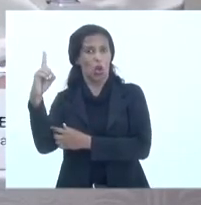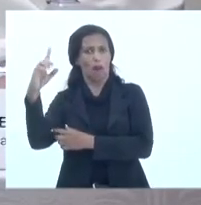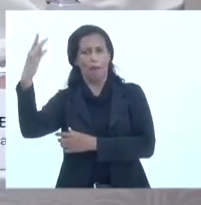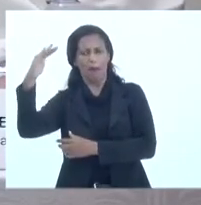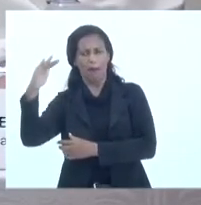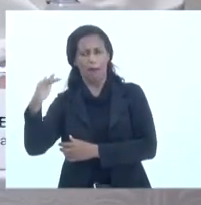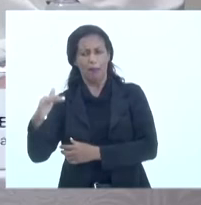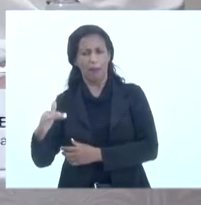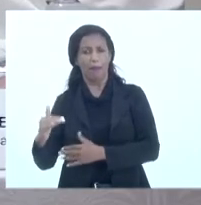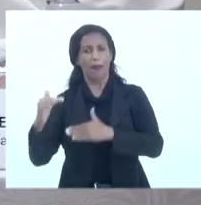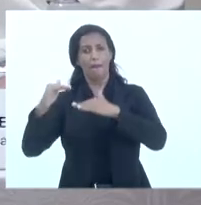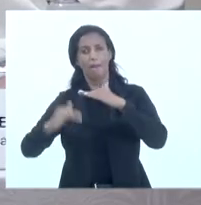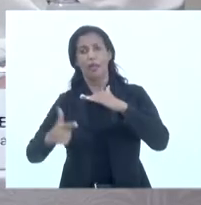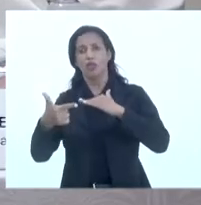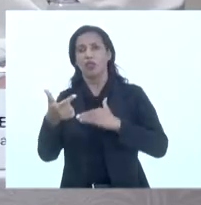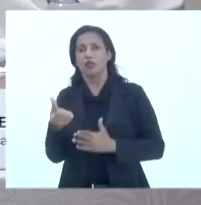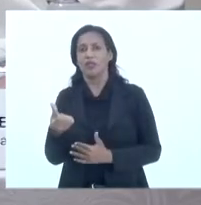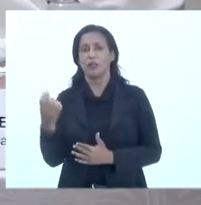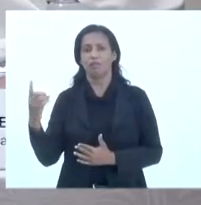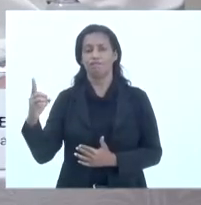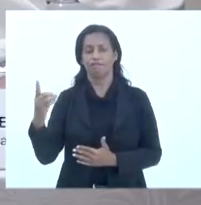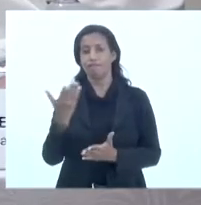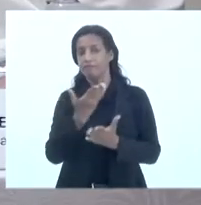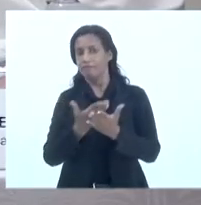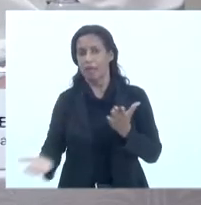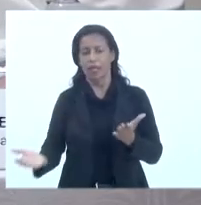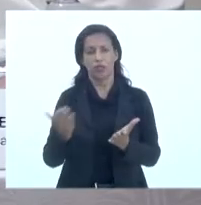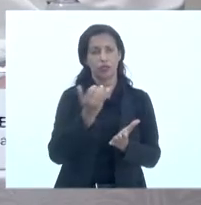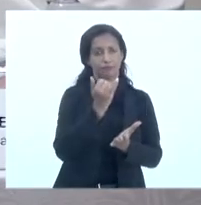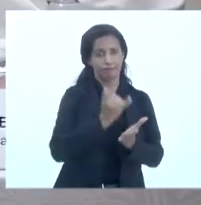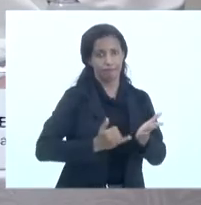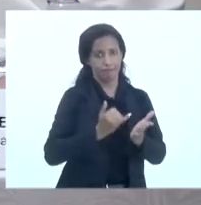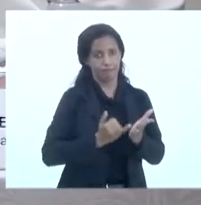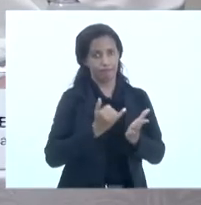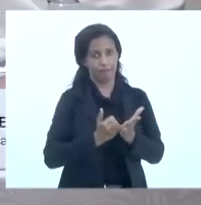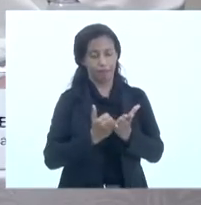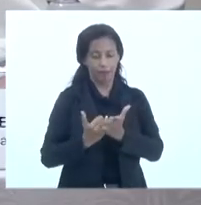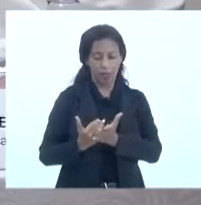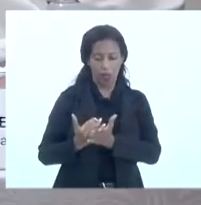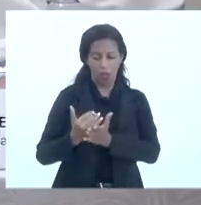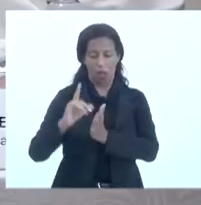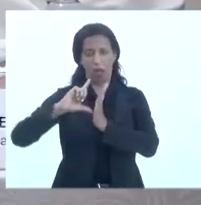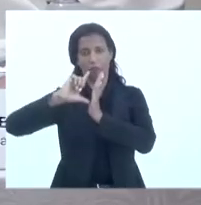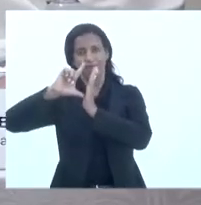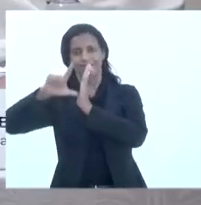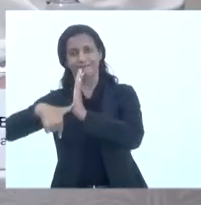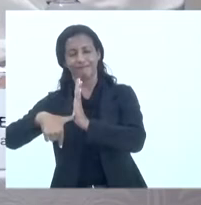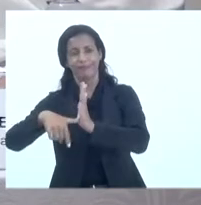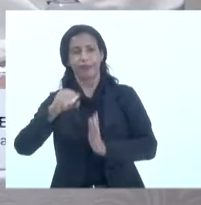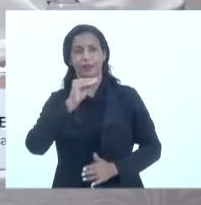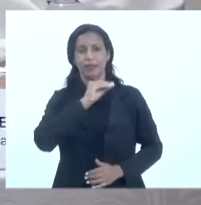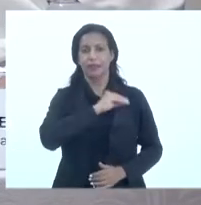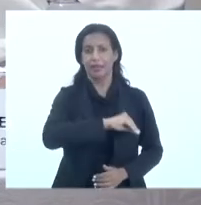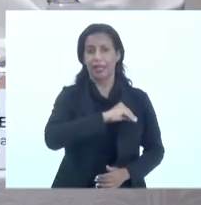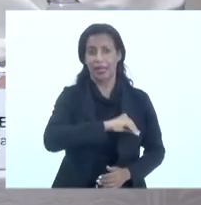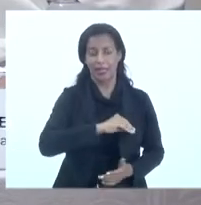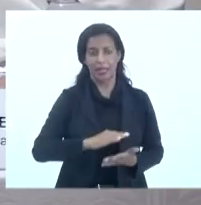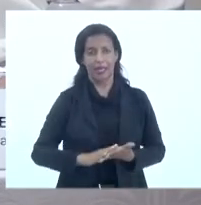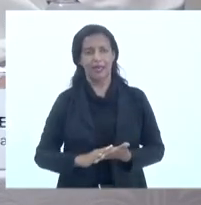dólares. O Estado perde 30% da sua receita e começa a atrasar salários, começa a